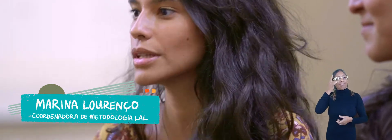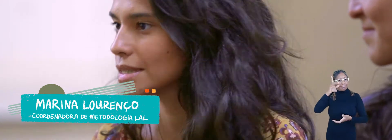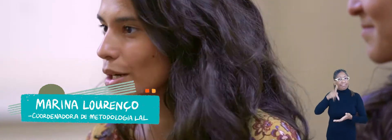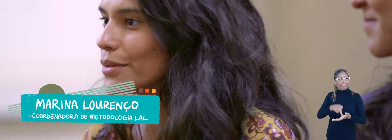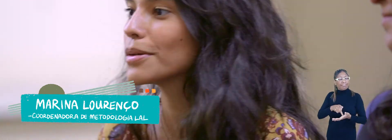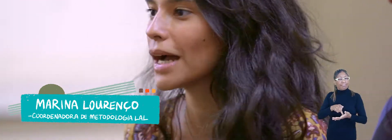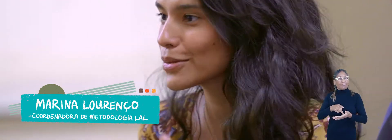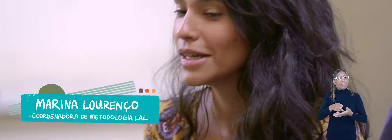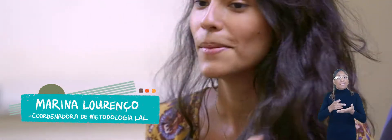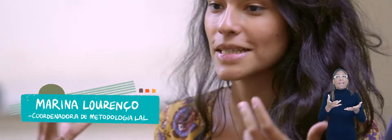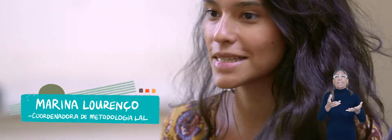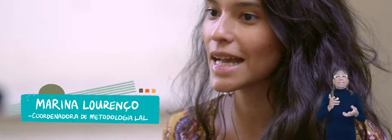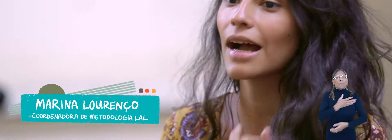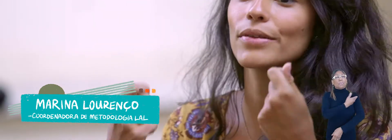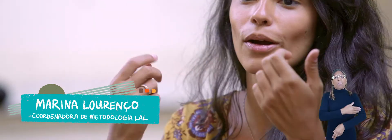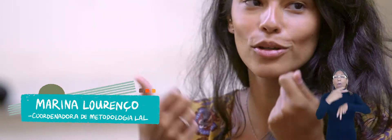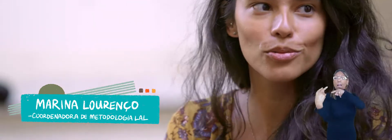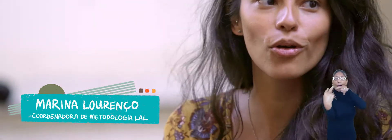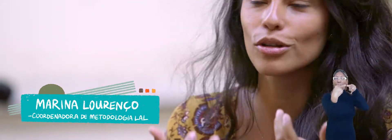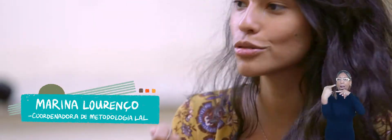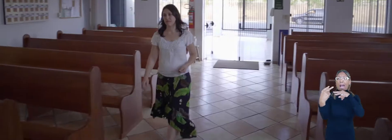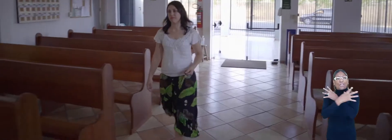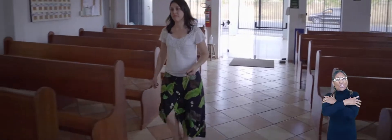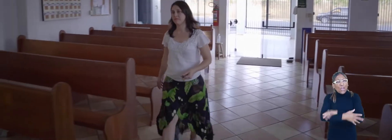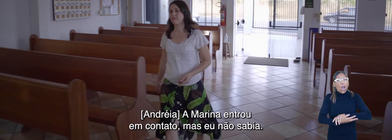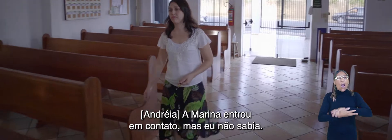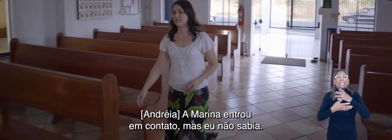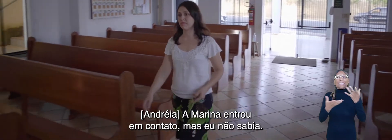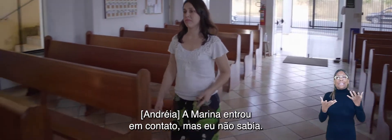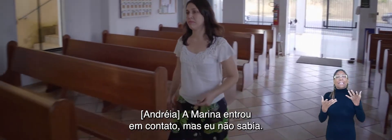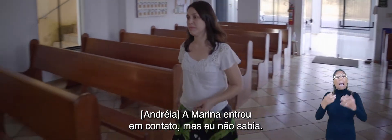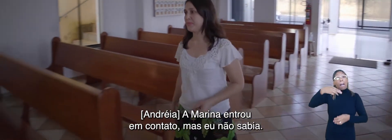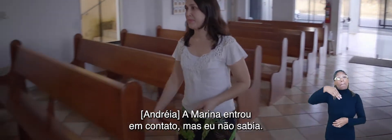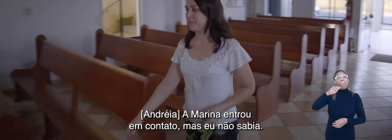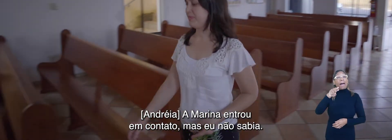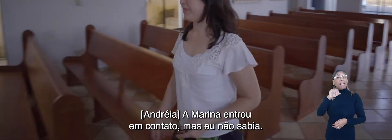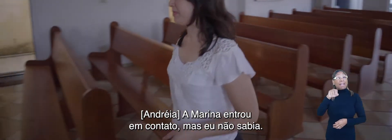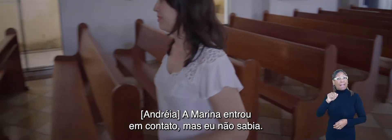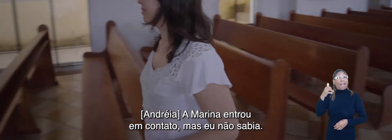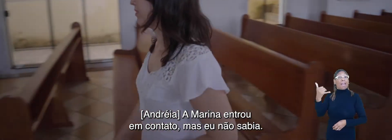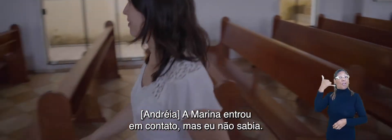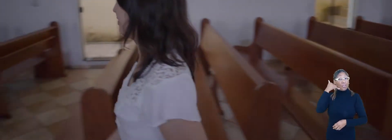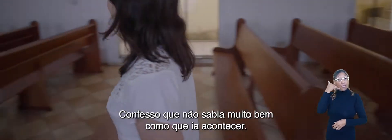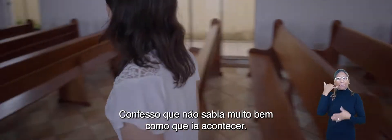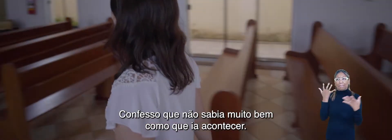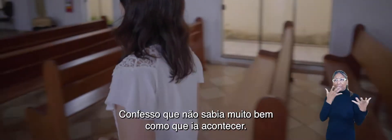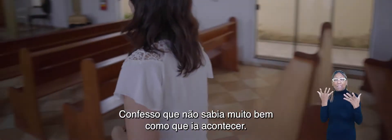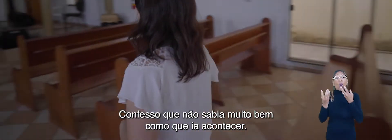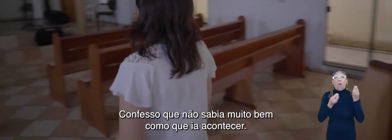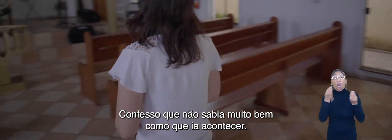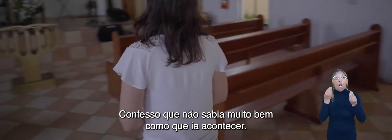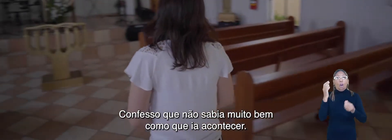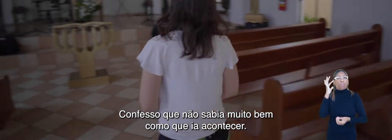coisas aconteciam em formato presencial, né? Olho no olho, toque. A Marina entrou em contato. Andréia Miranda. Mas eu não sabia, confesso que eu não